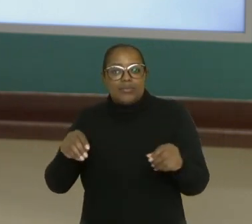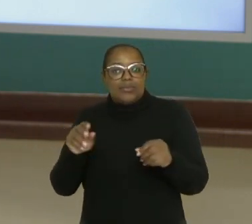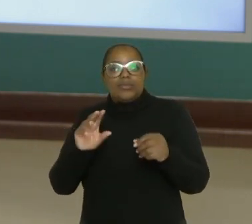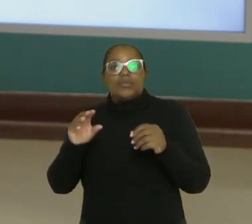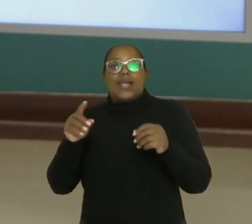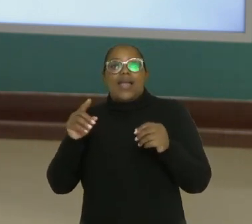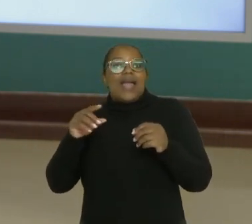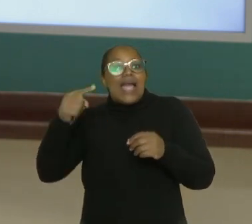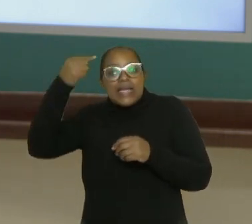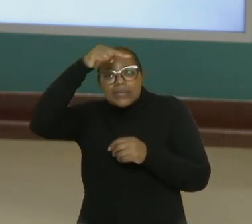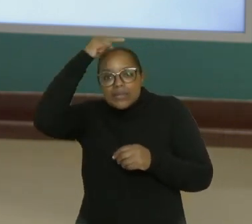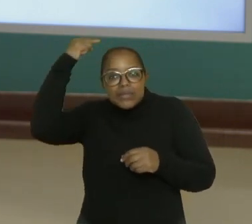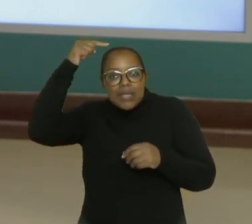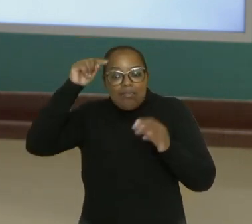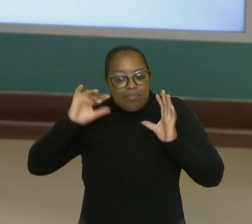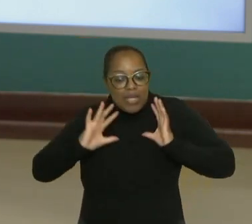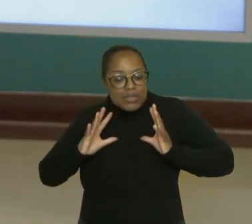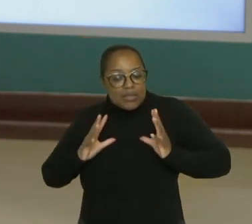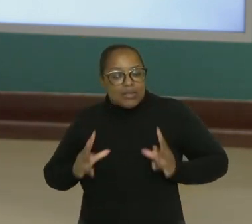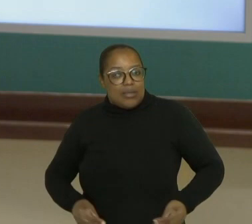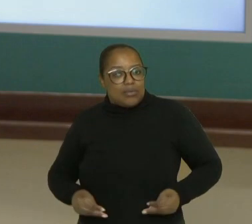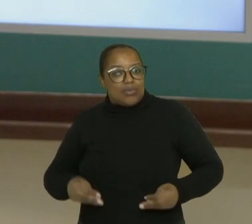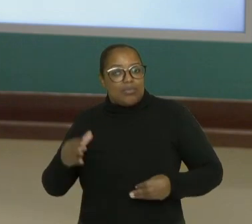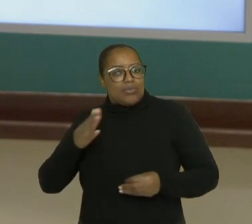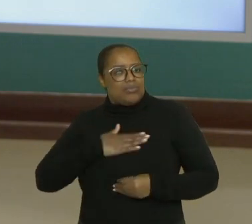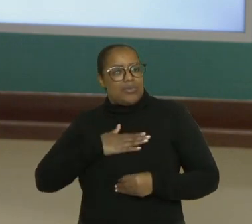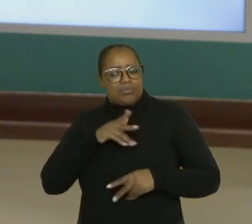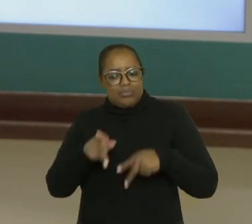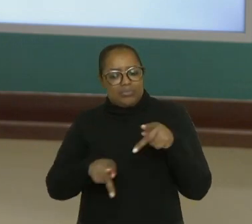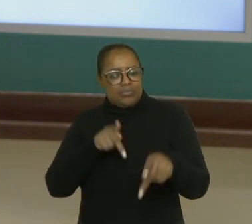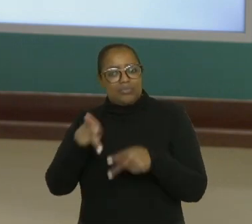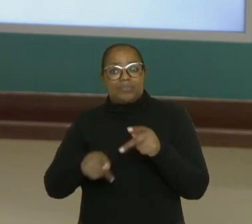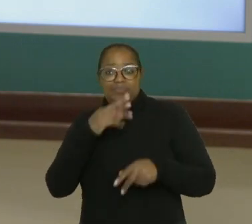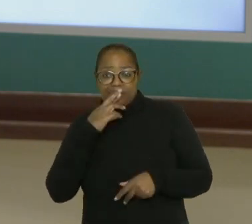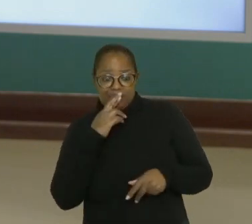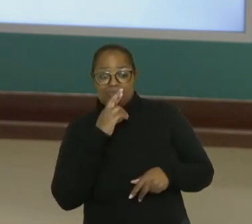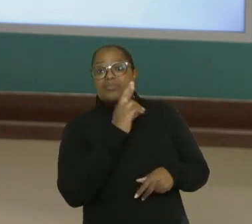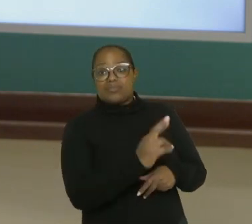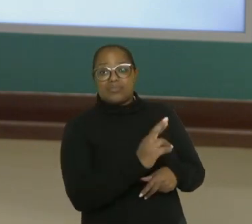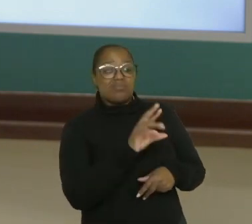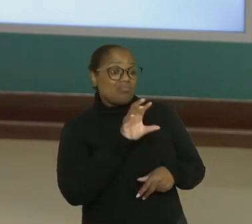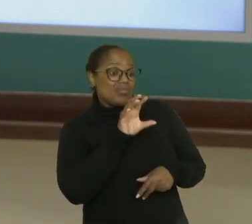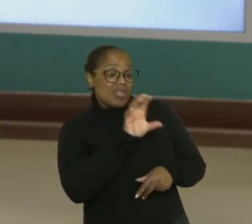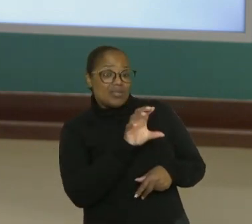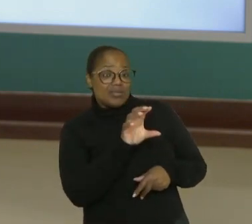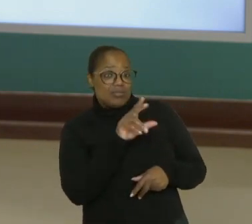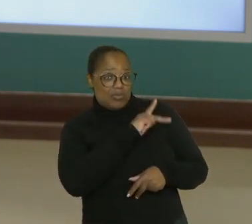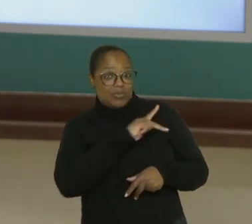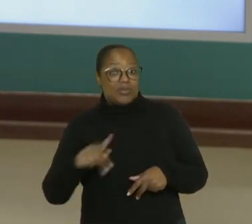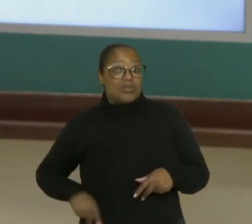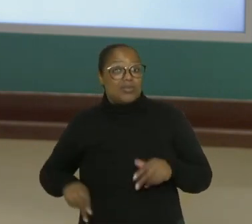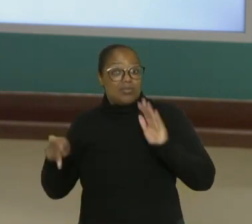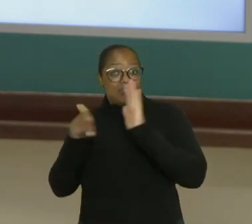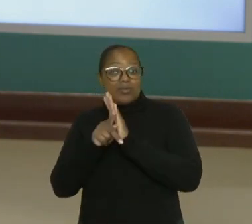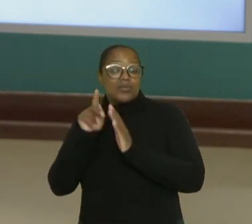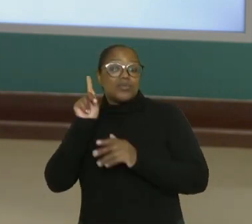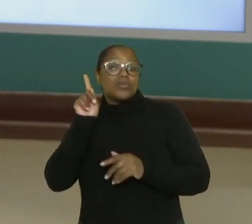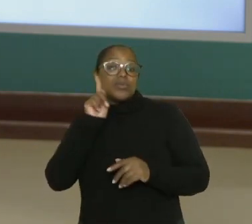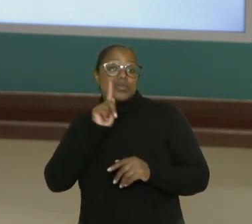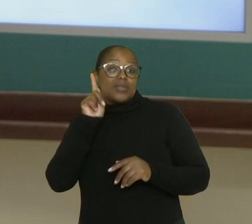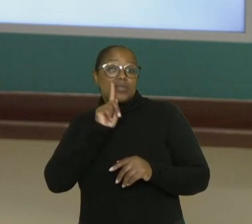para o presidente dos Estados Unidos, em Washington. Ele disse: como eu posso vender o calor do sol,